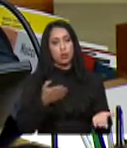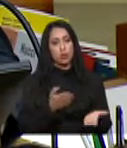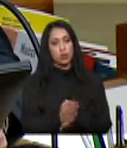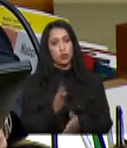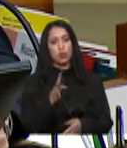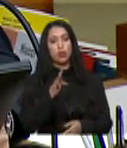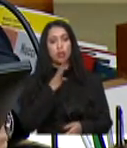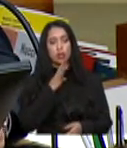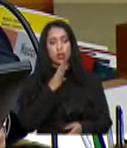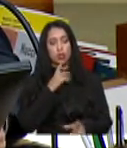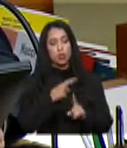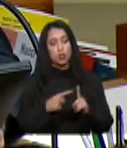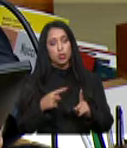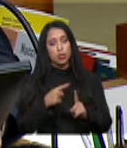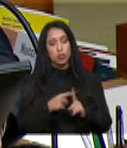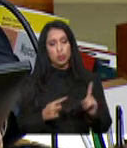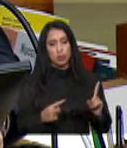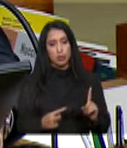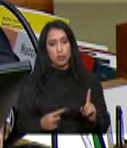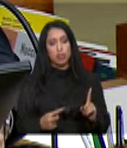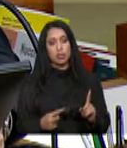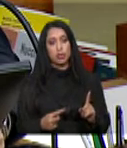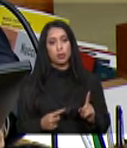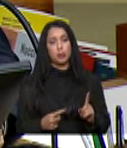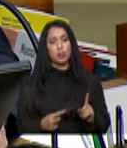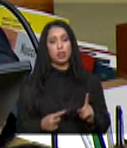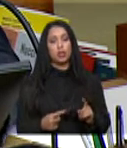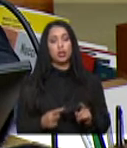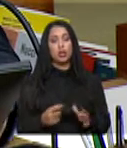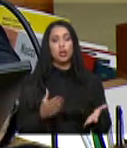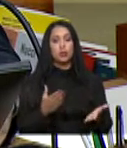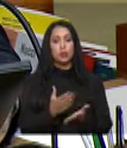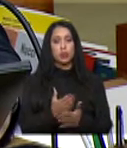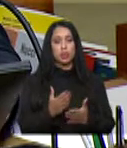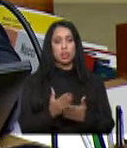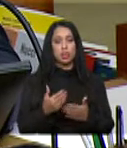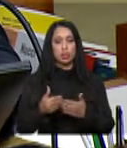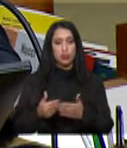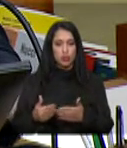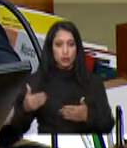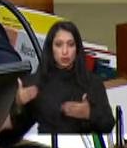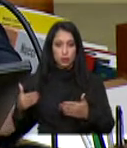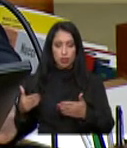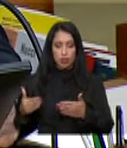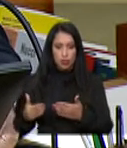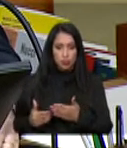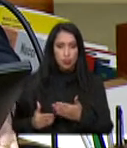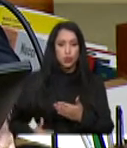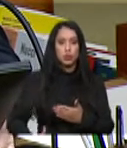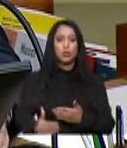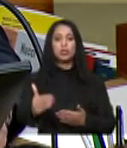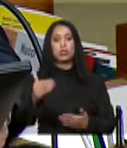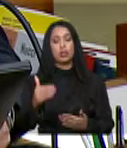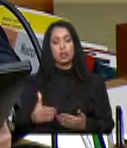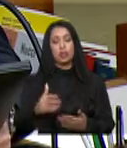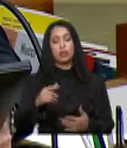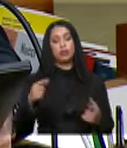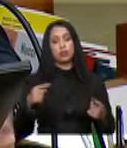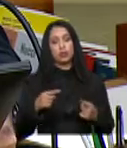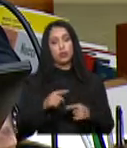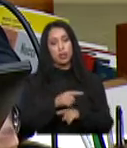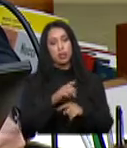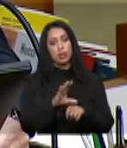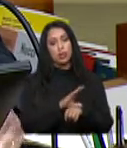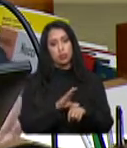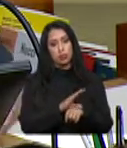a parcialmente procedente com efeitos ex nunc no tocante à inconstitucionalidade do